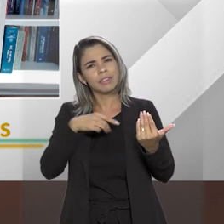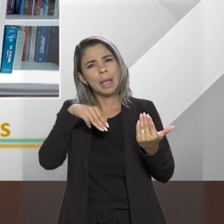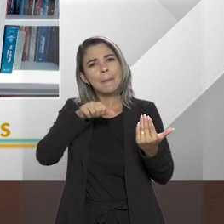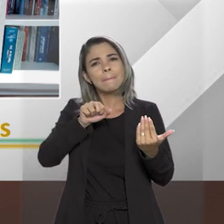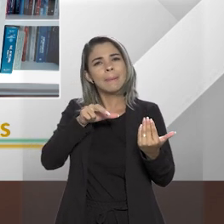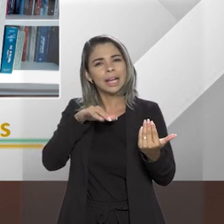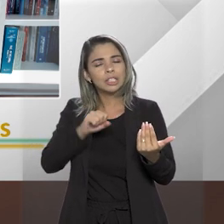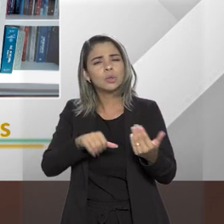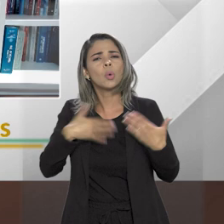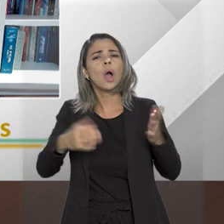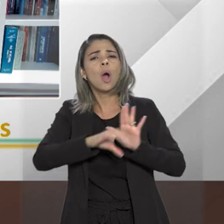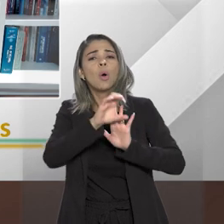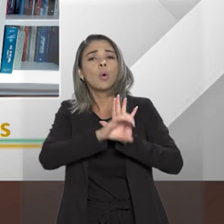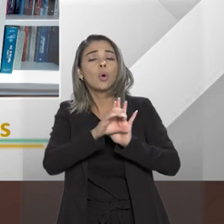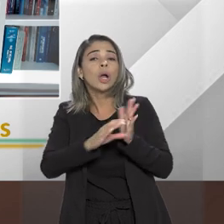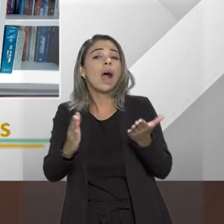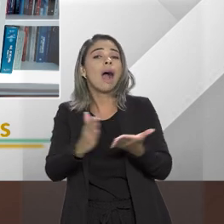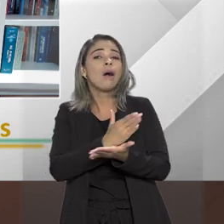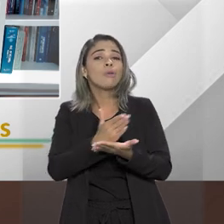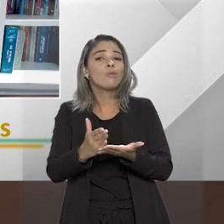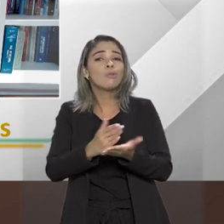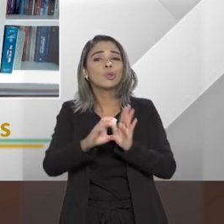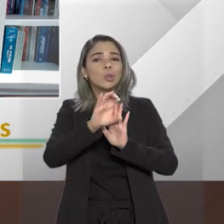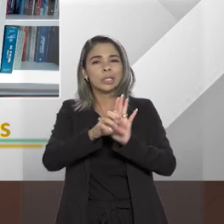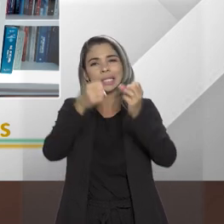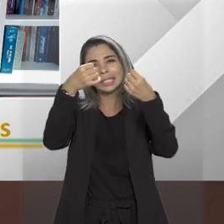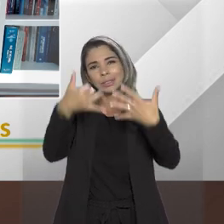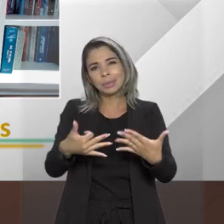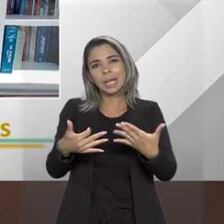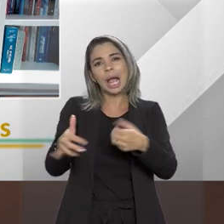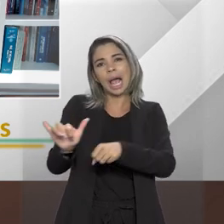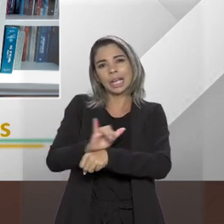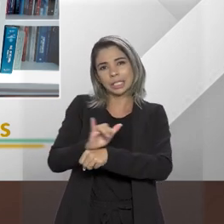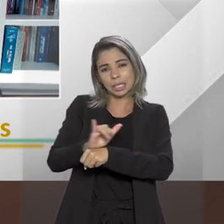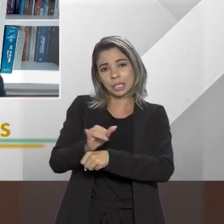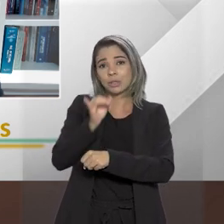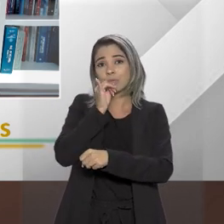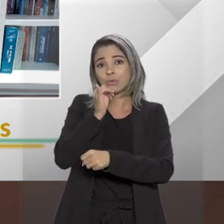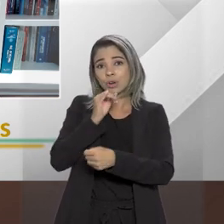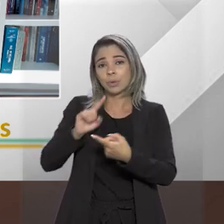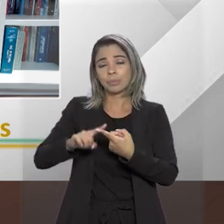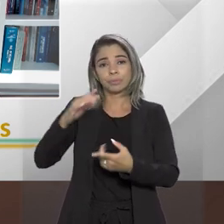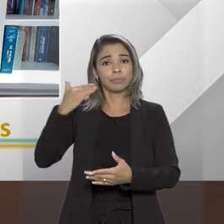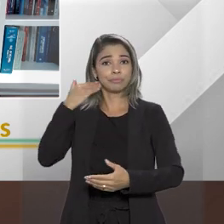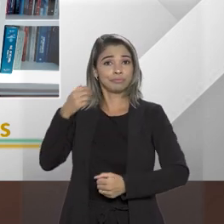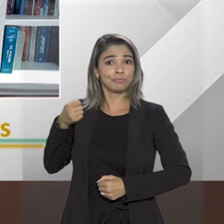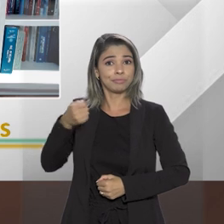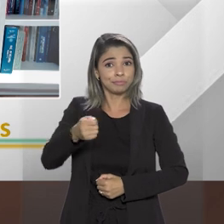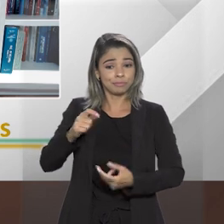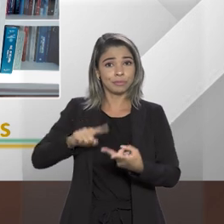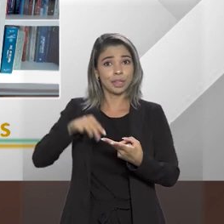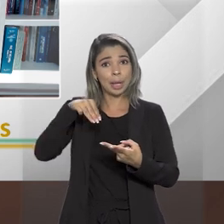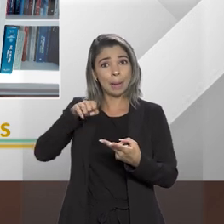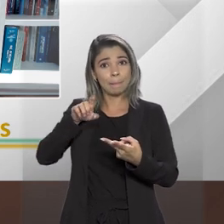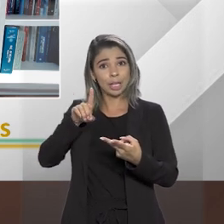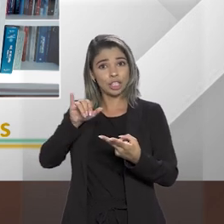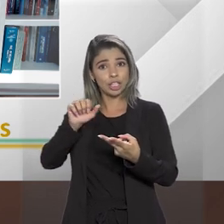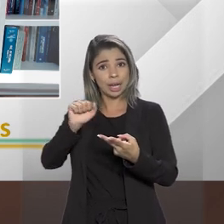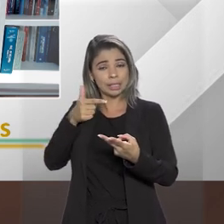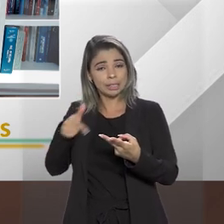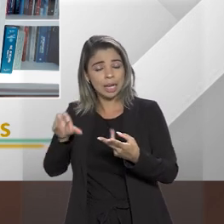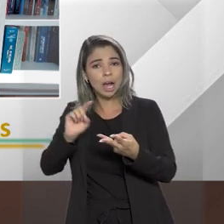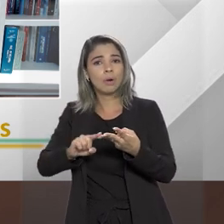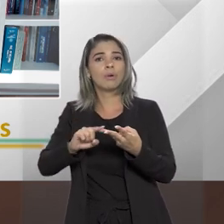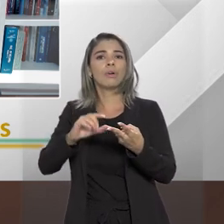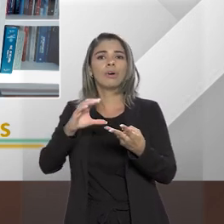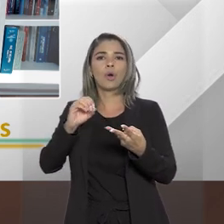conceitos aí de alguns também, né, métodos adequados, como por exemplo a arbitragem, mediação, conciliação e